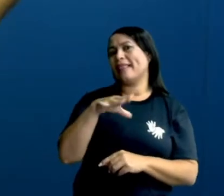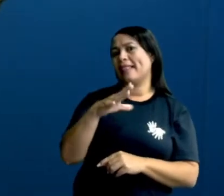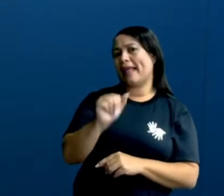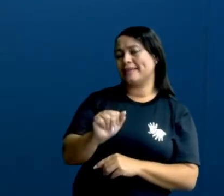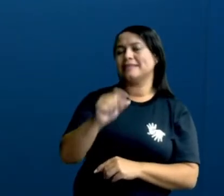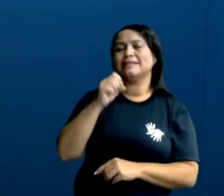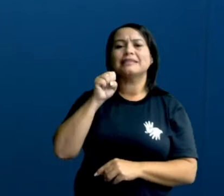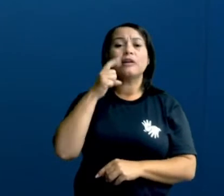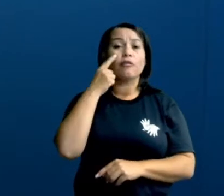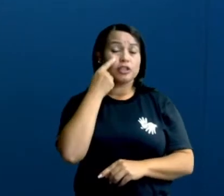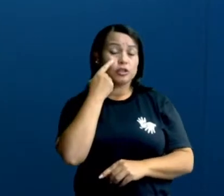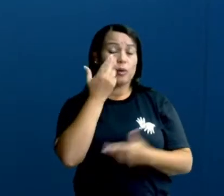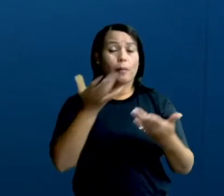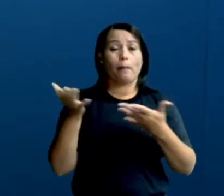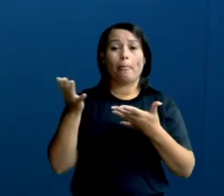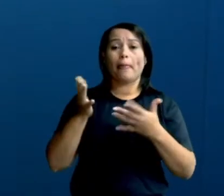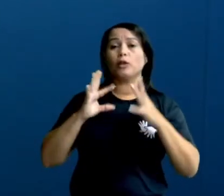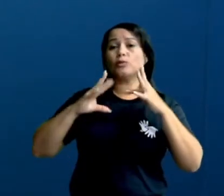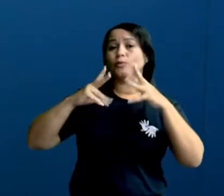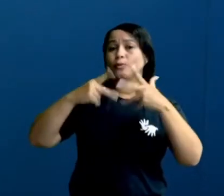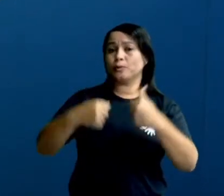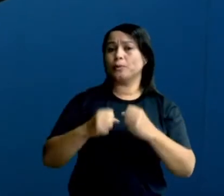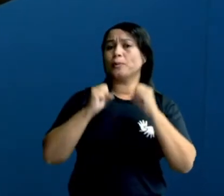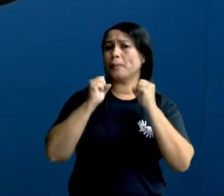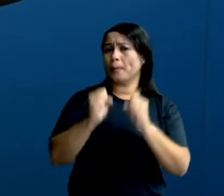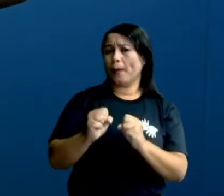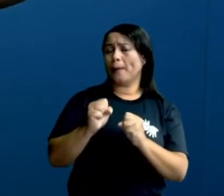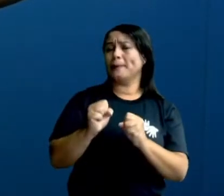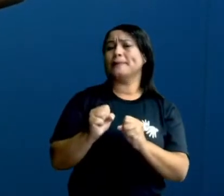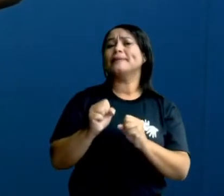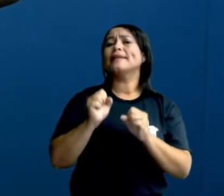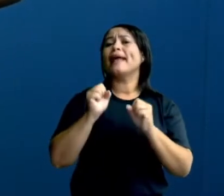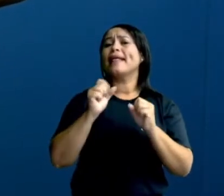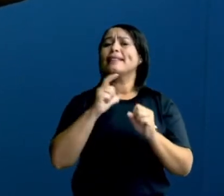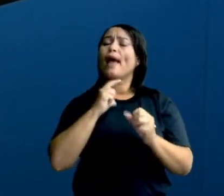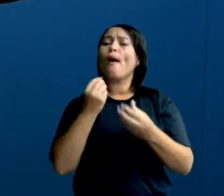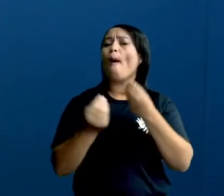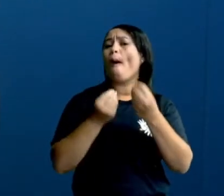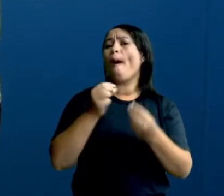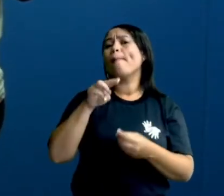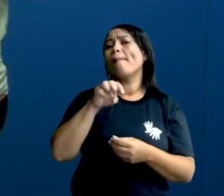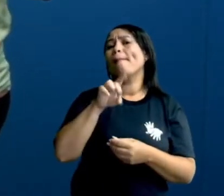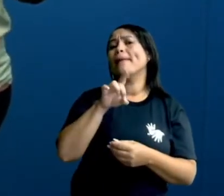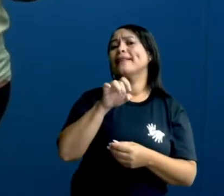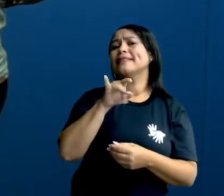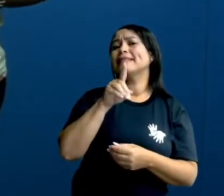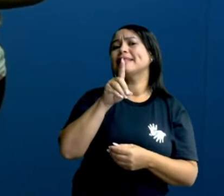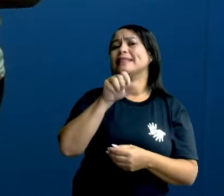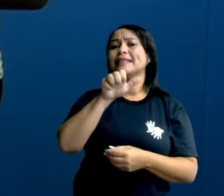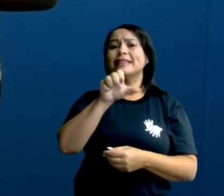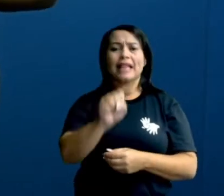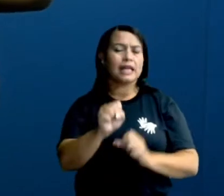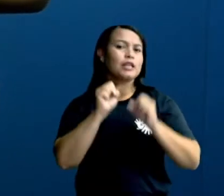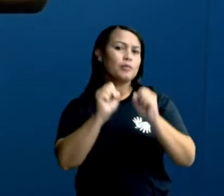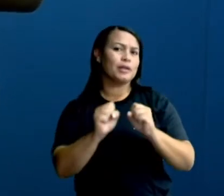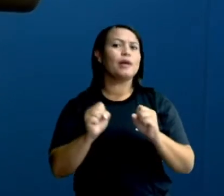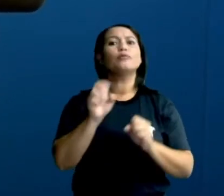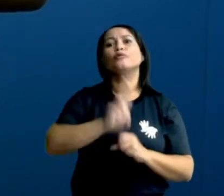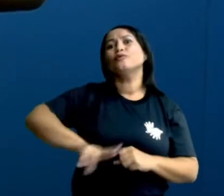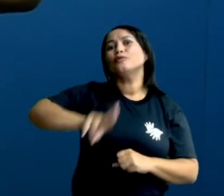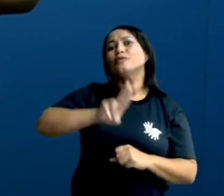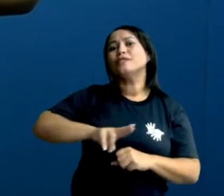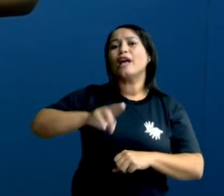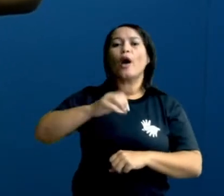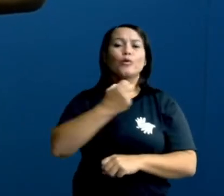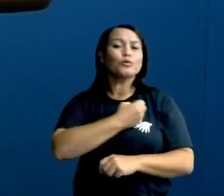turma, então tudo pode ser medido, não é isso? Ou seja, de tudo nós usamos os números, usamos